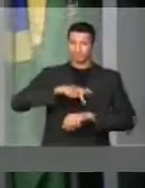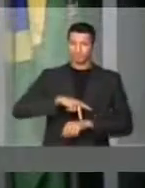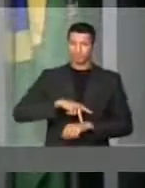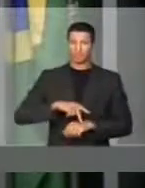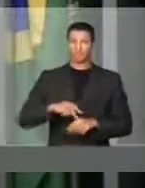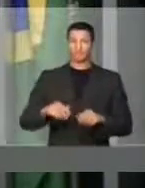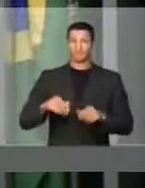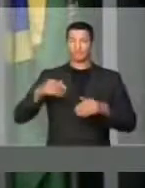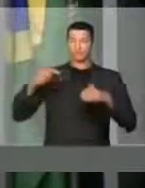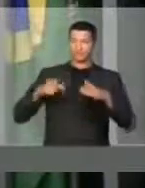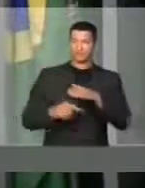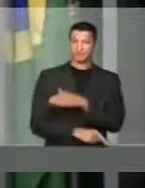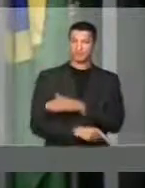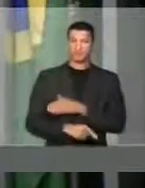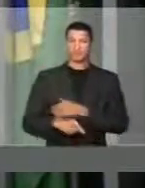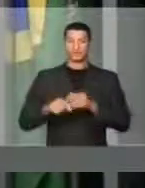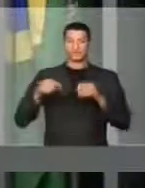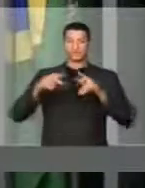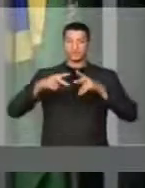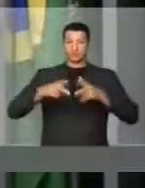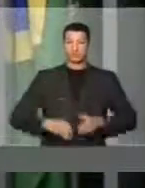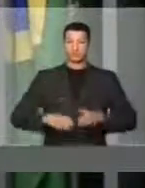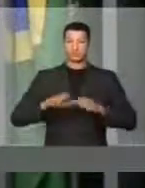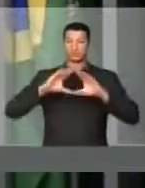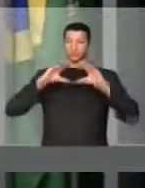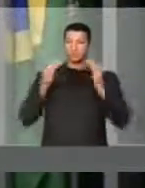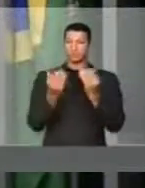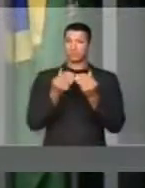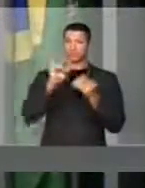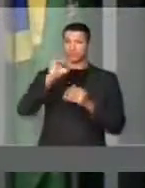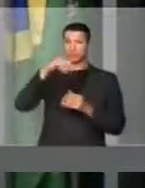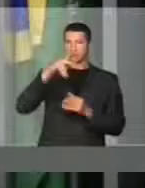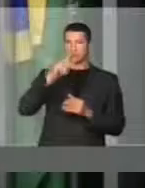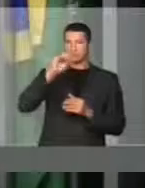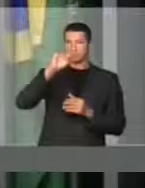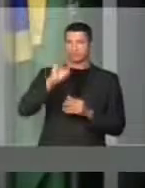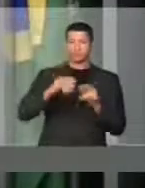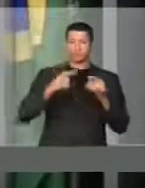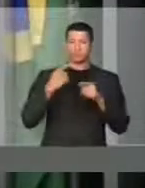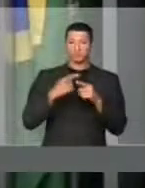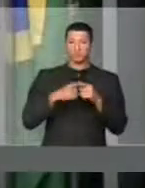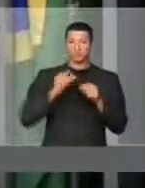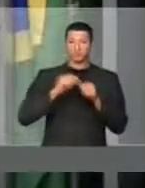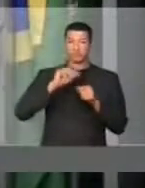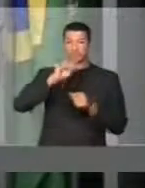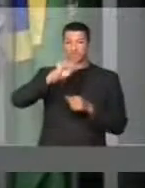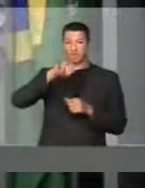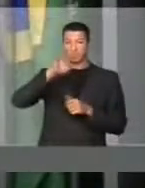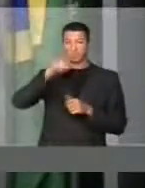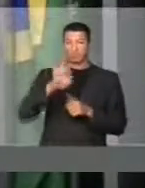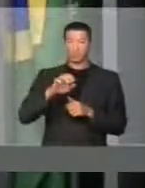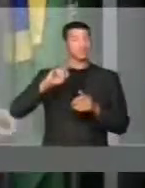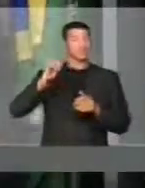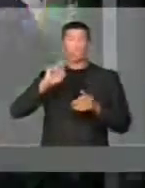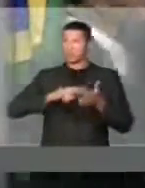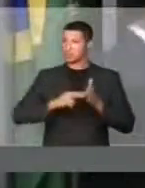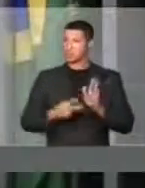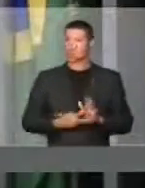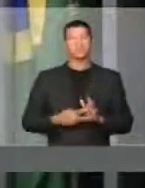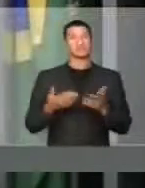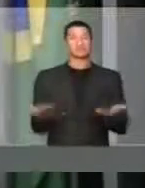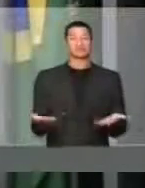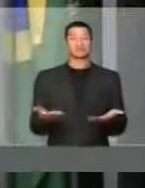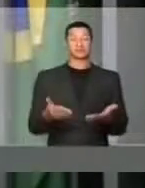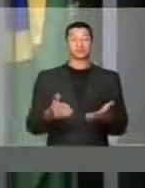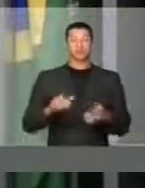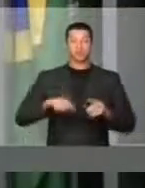país, profunda, atingindo o conjunto dos impostos, porque fazer ajuste fiscal não significa